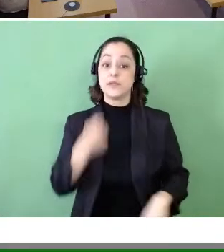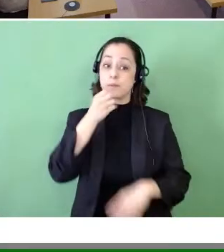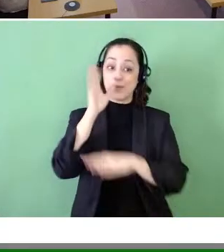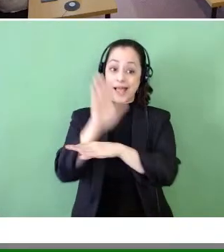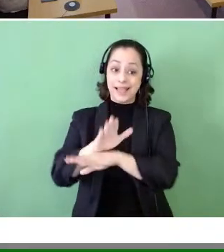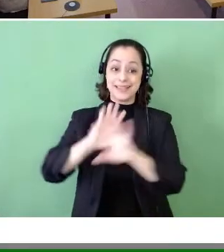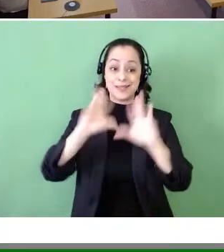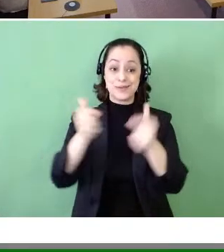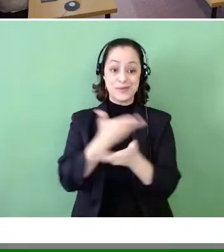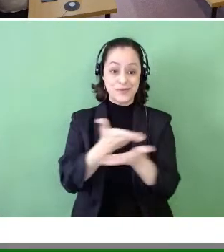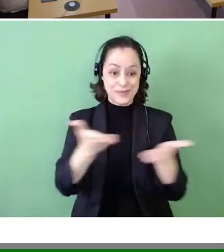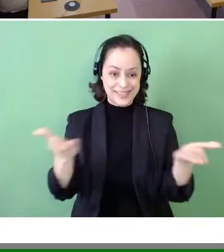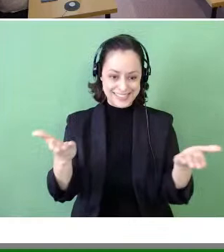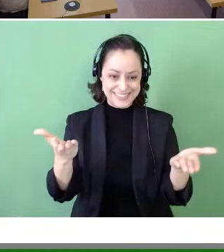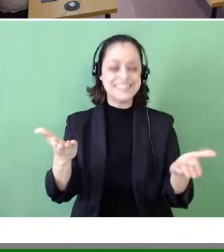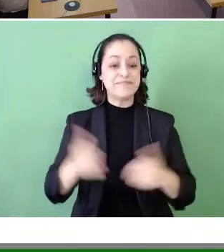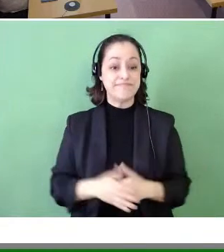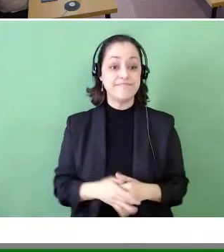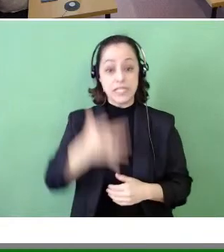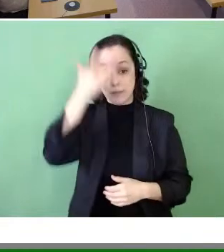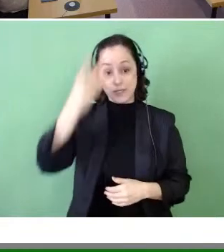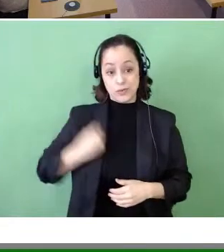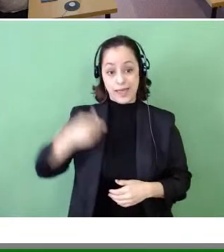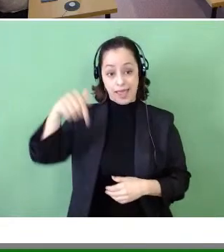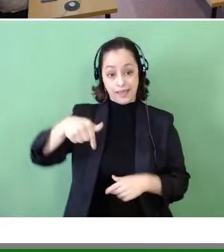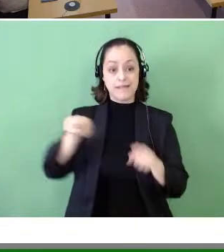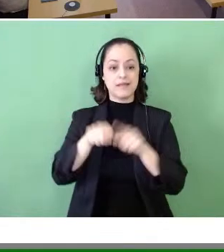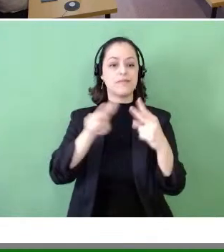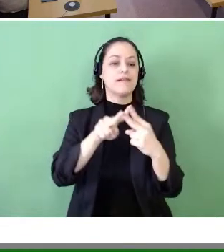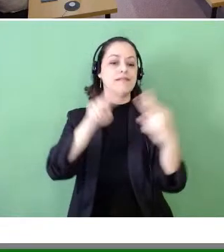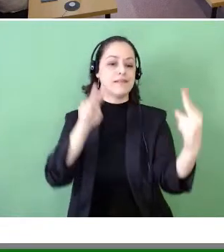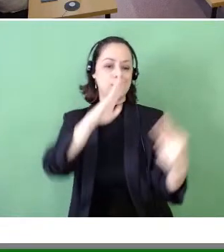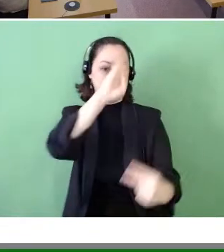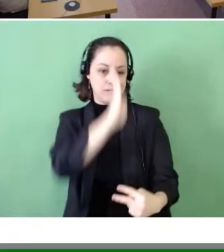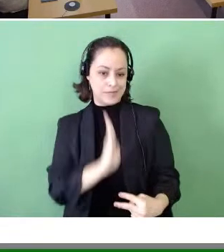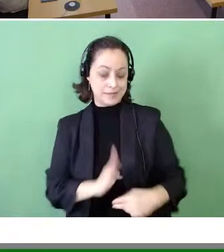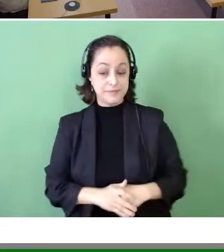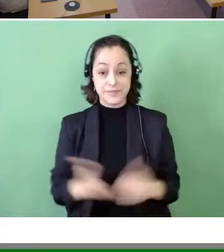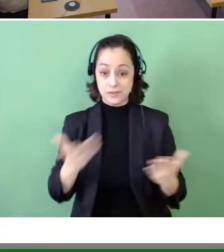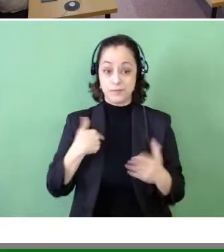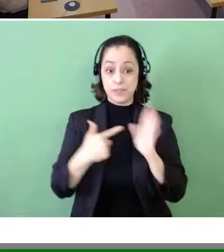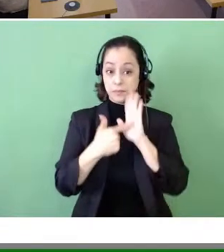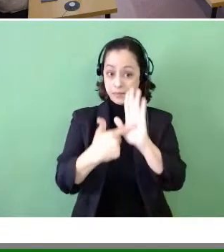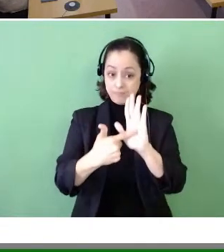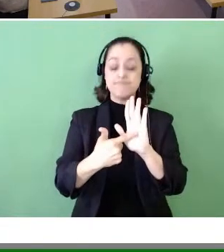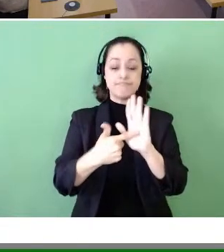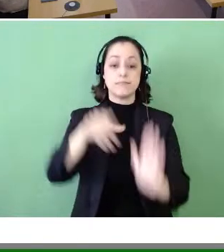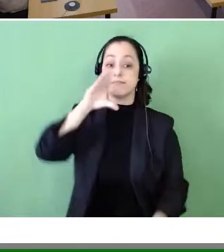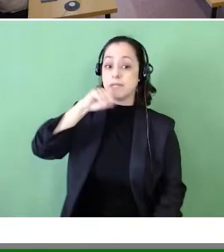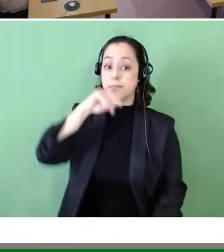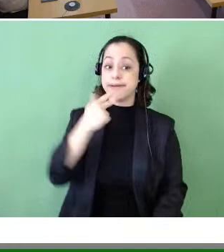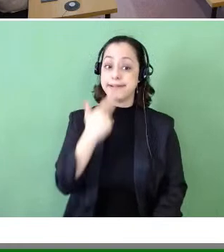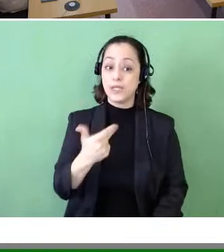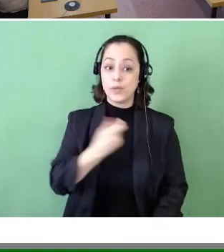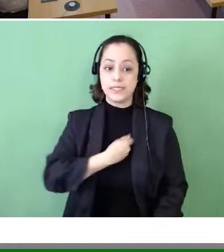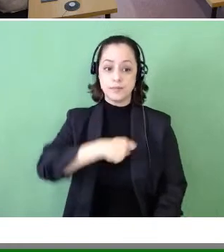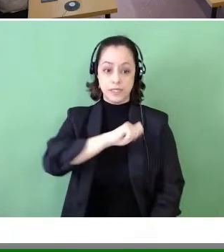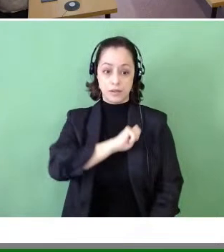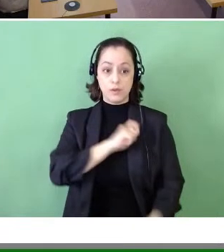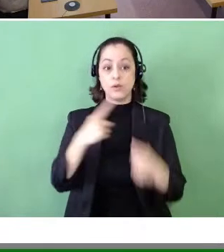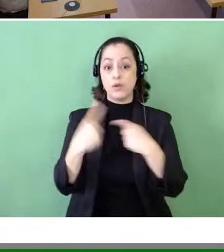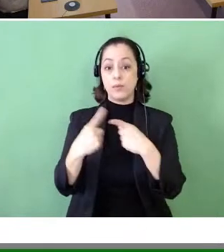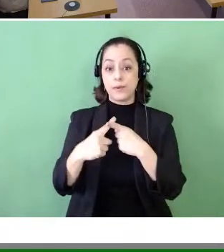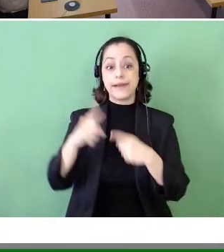a todos presentes aqui e a todos presentes online. Mi presentación será en español porque, como el